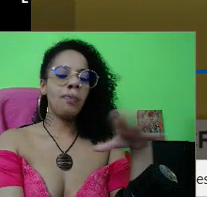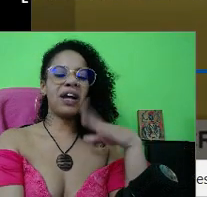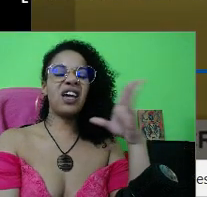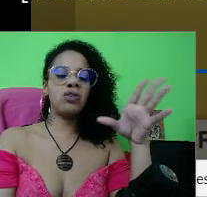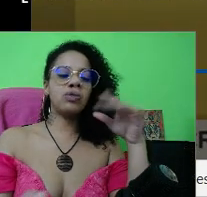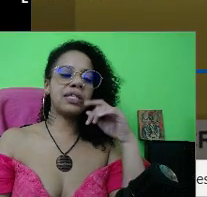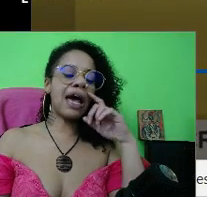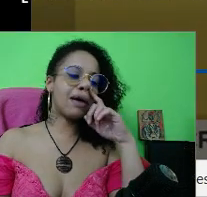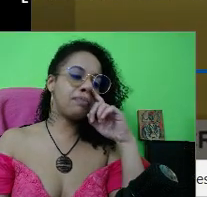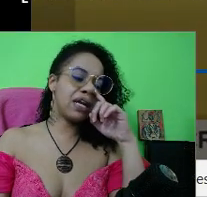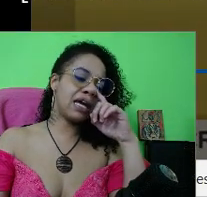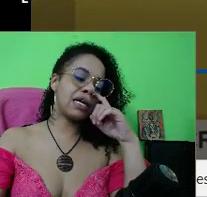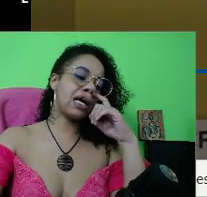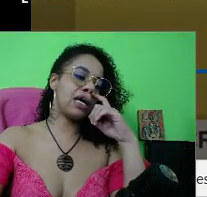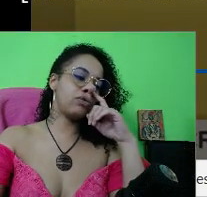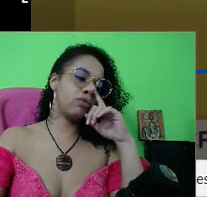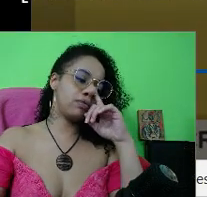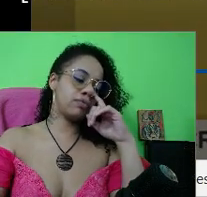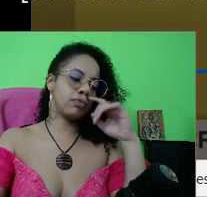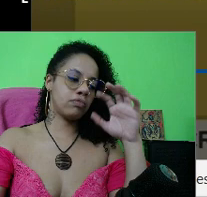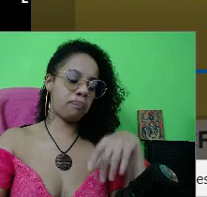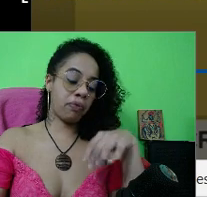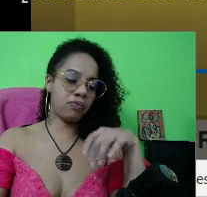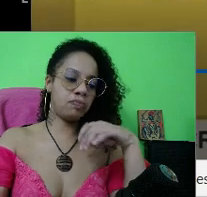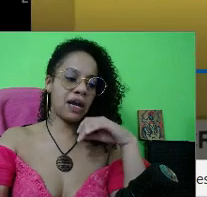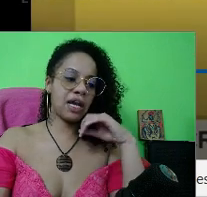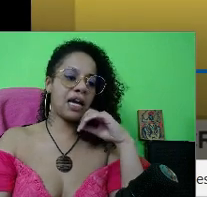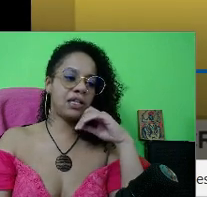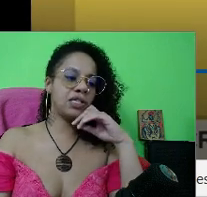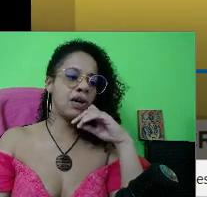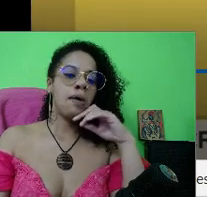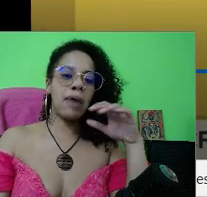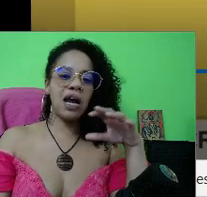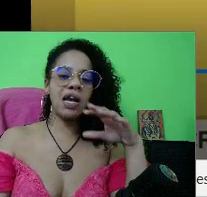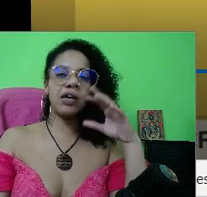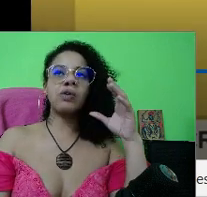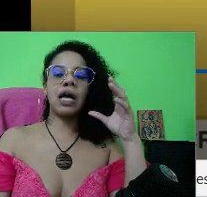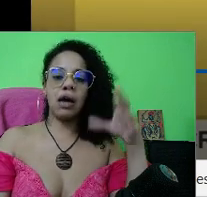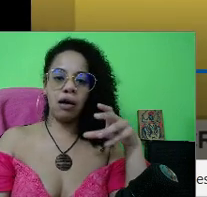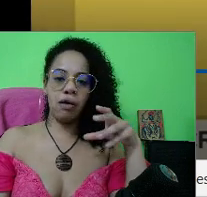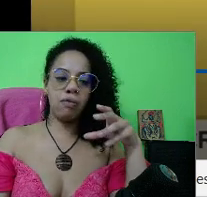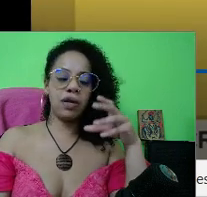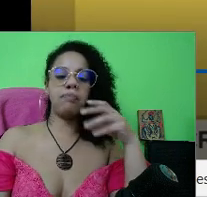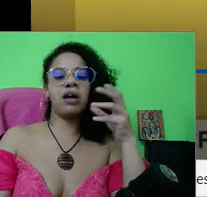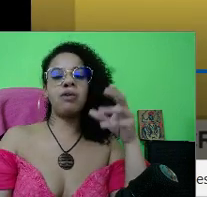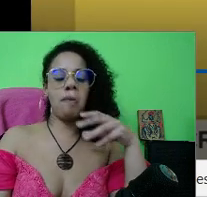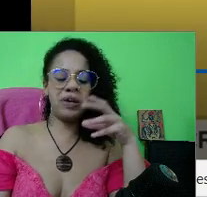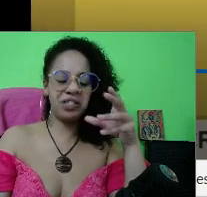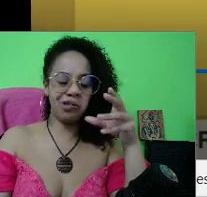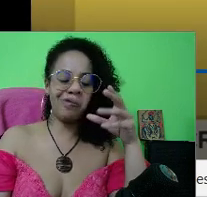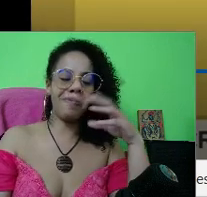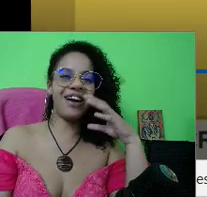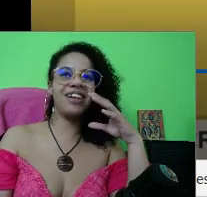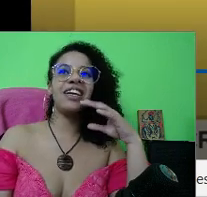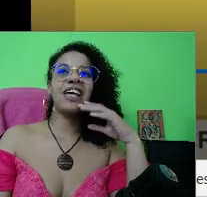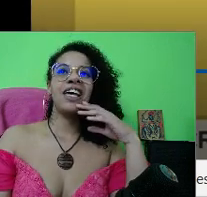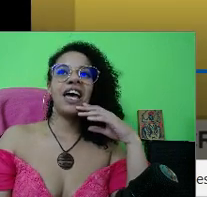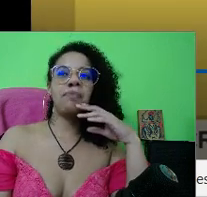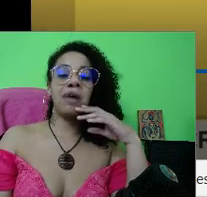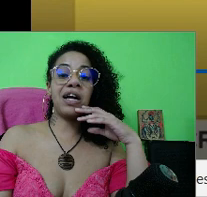para quem não sabe né E tá caindo de paraquedas Merlin é um canal né uma pessoa